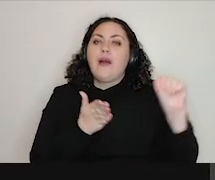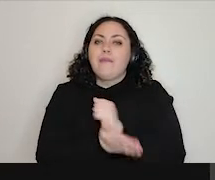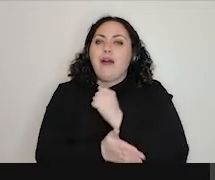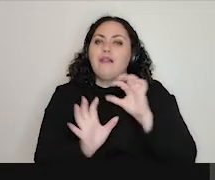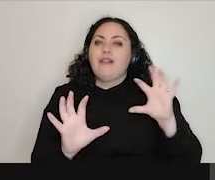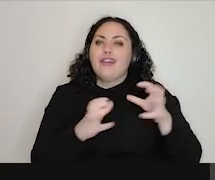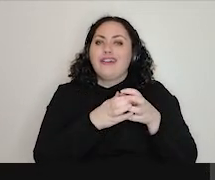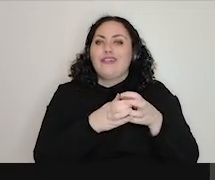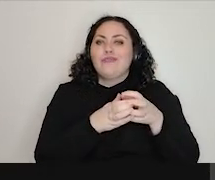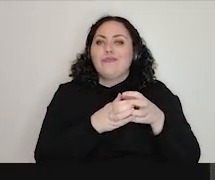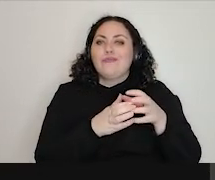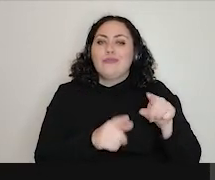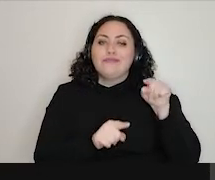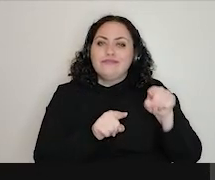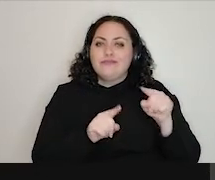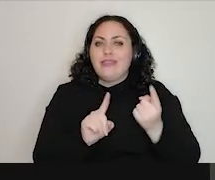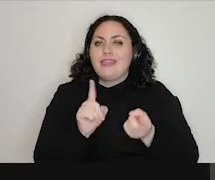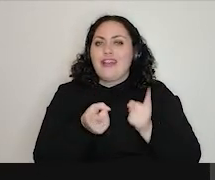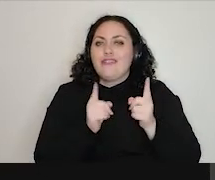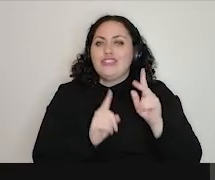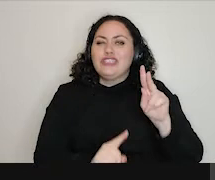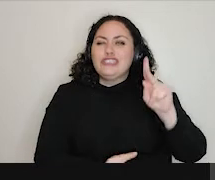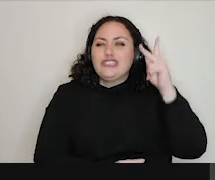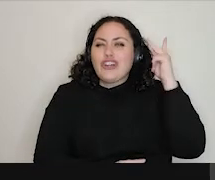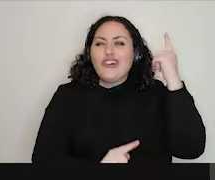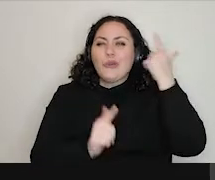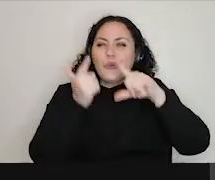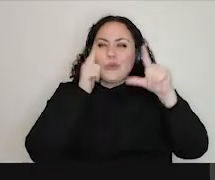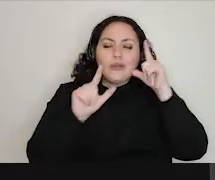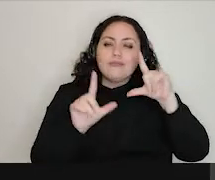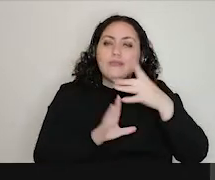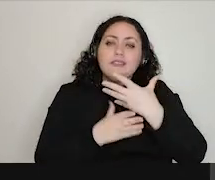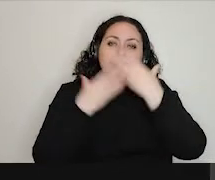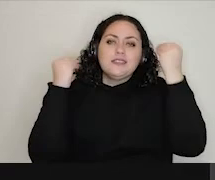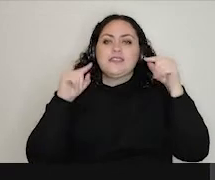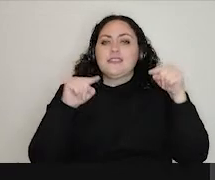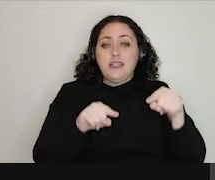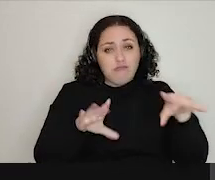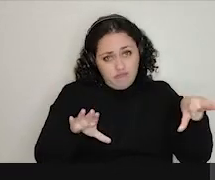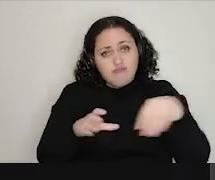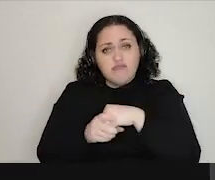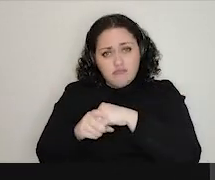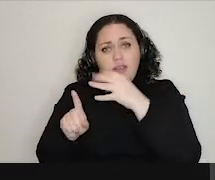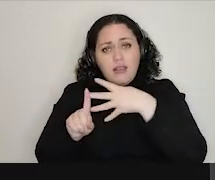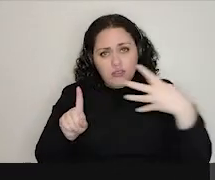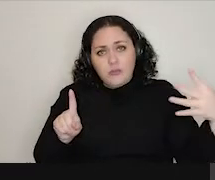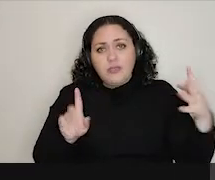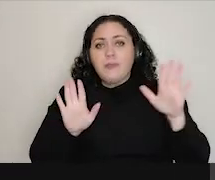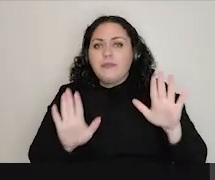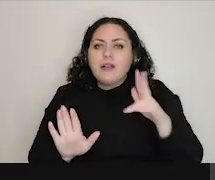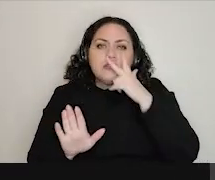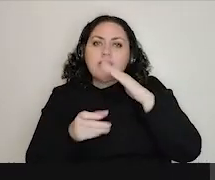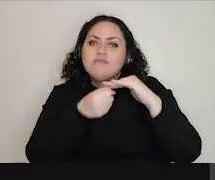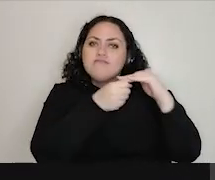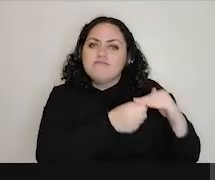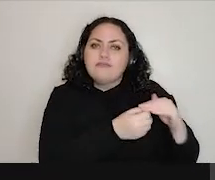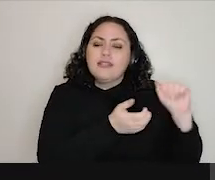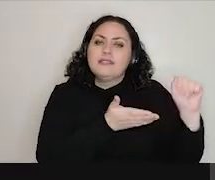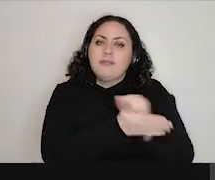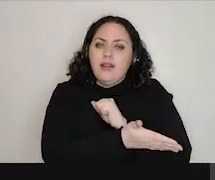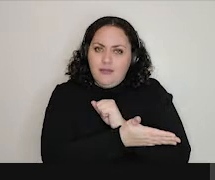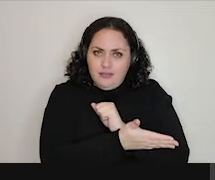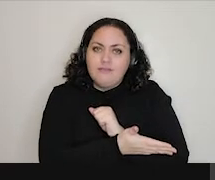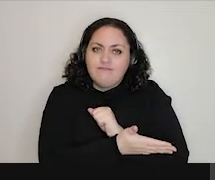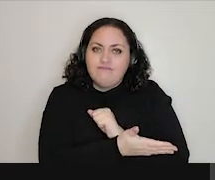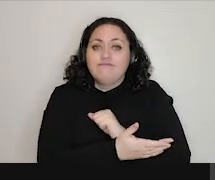acaba anulando as conquistas desse grupo específico que está dentro do grupo LGBTQIA+. Então, a